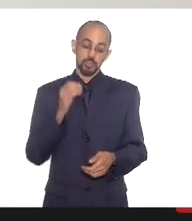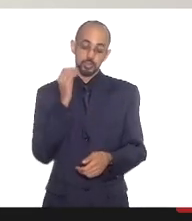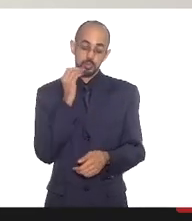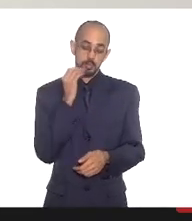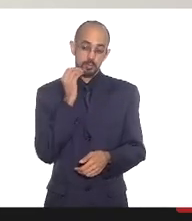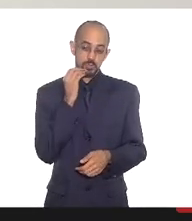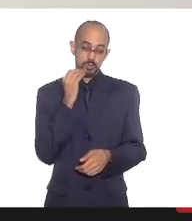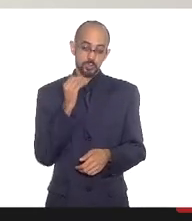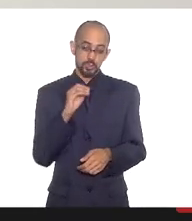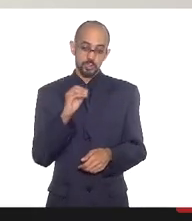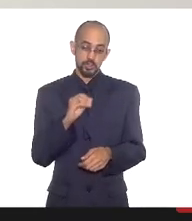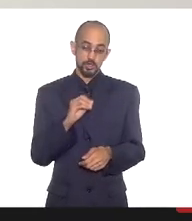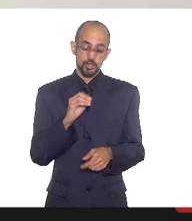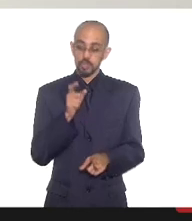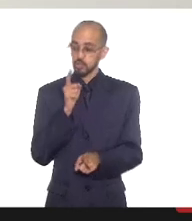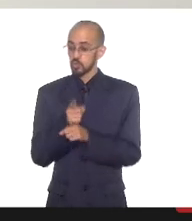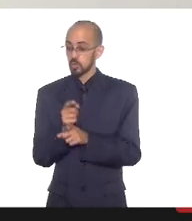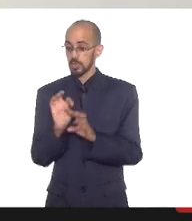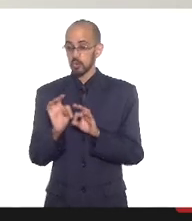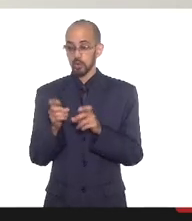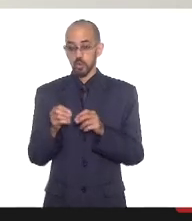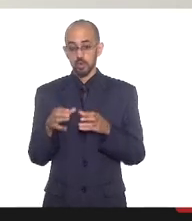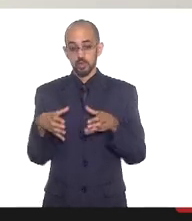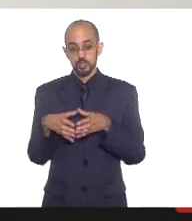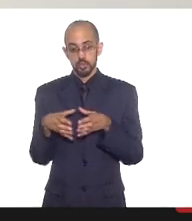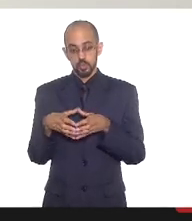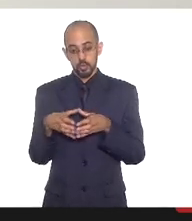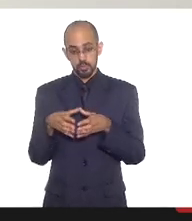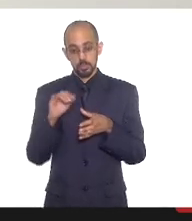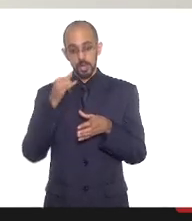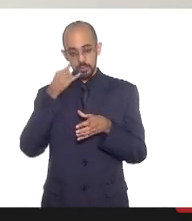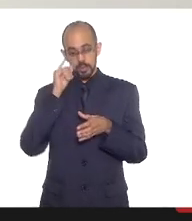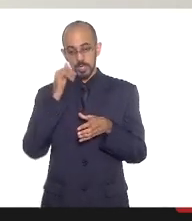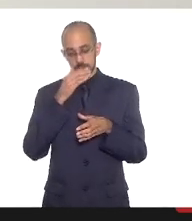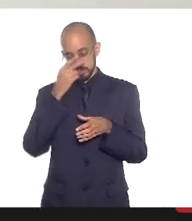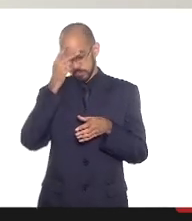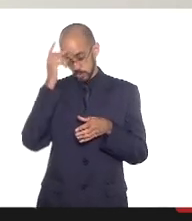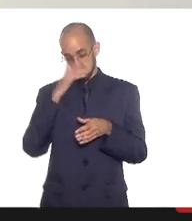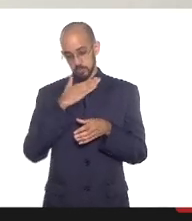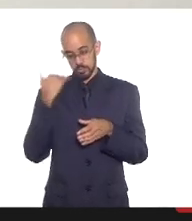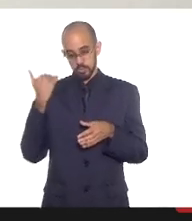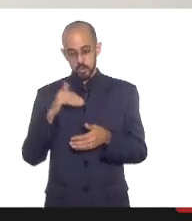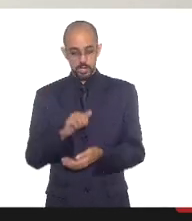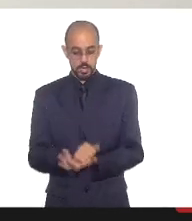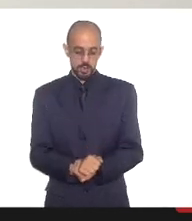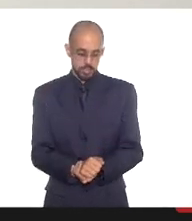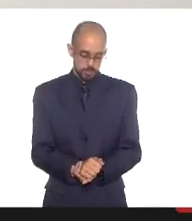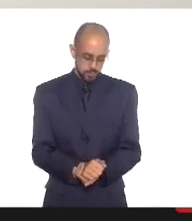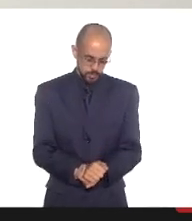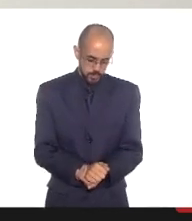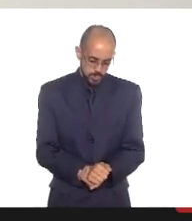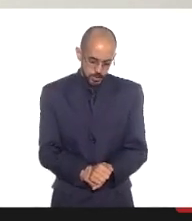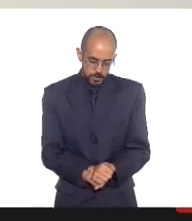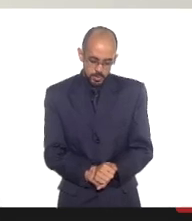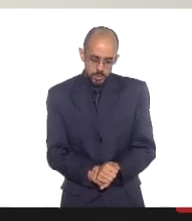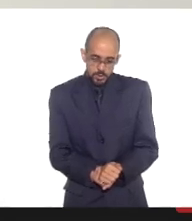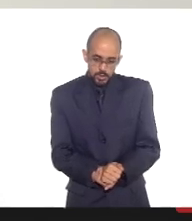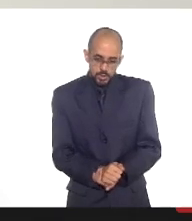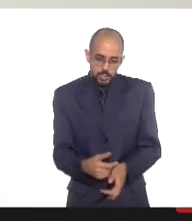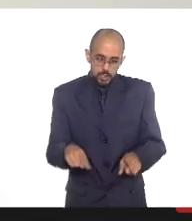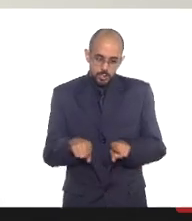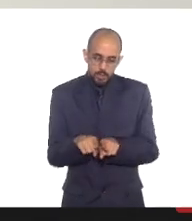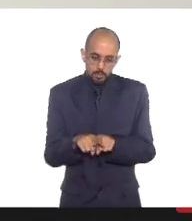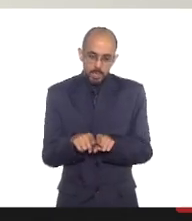facilmente esse grupo e não deixar que as pessoas estivesse morrendo na ponta na Multi multi dessas inclusive muitos